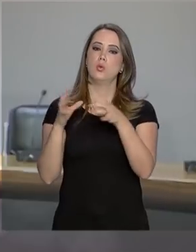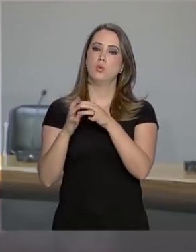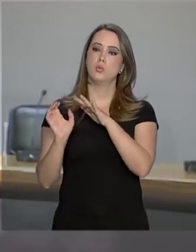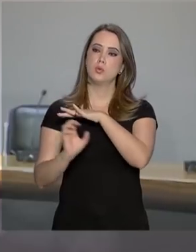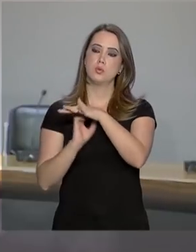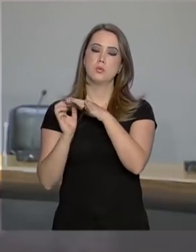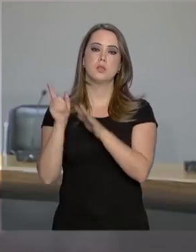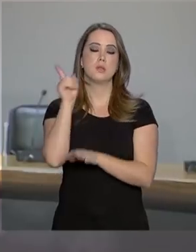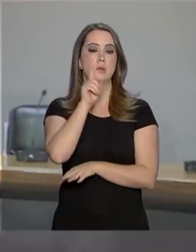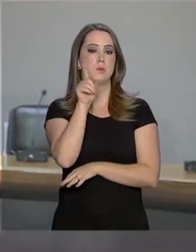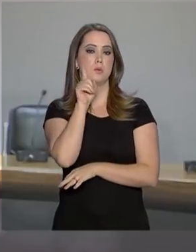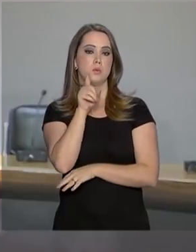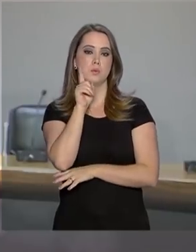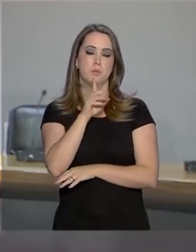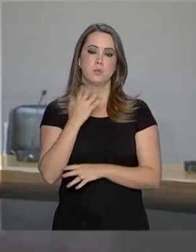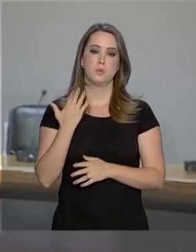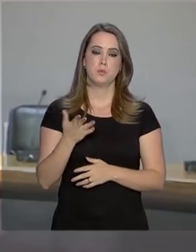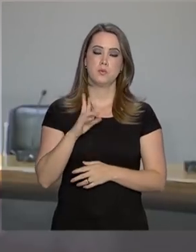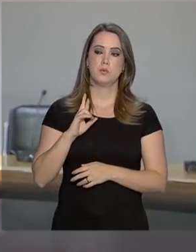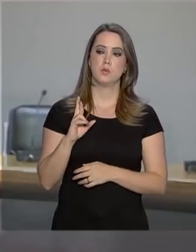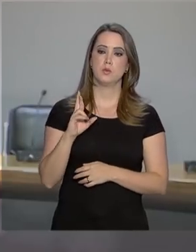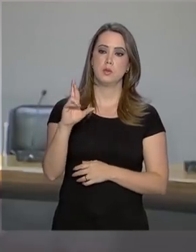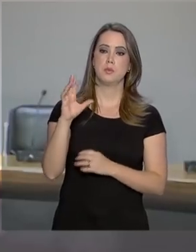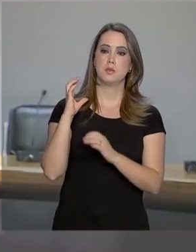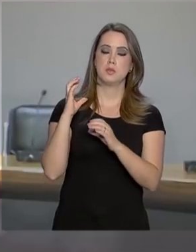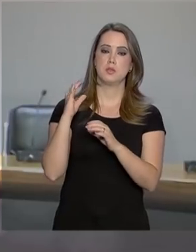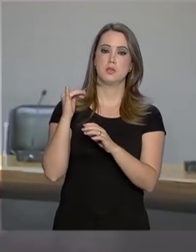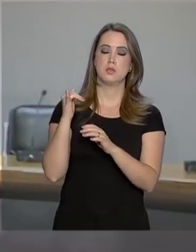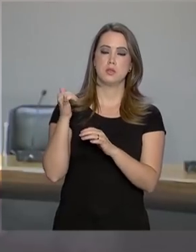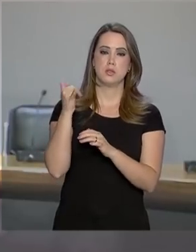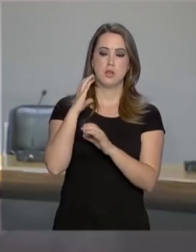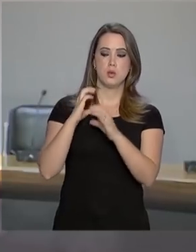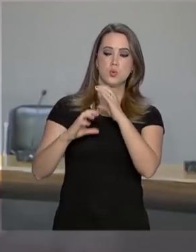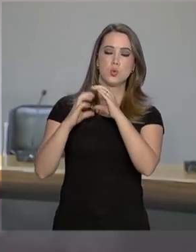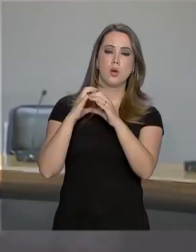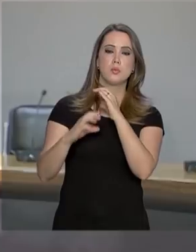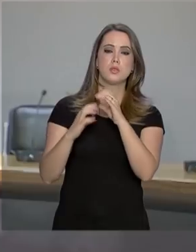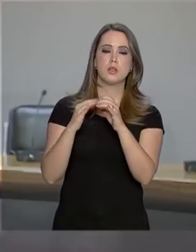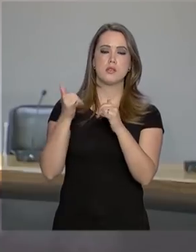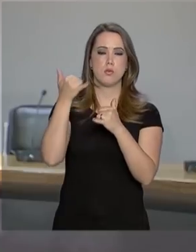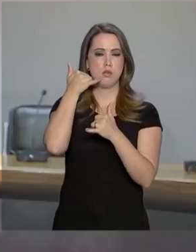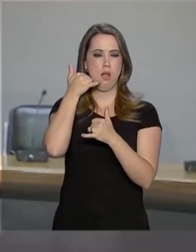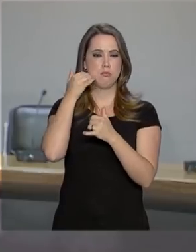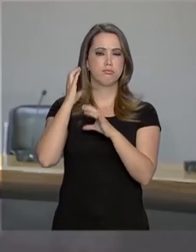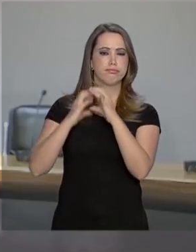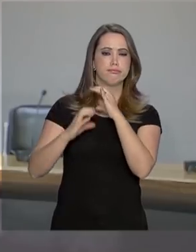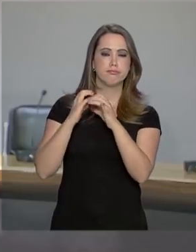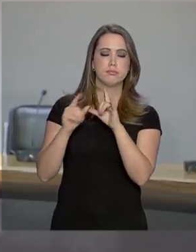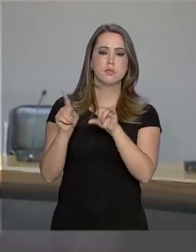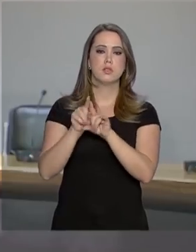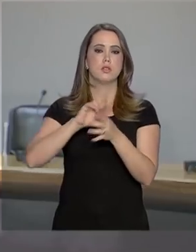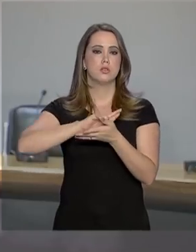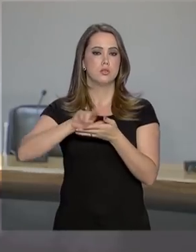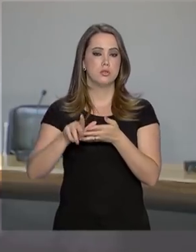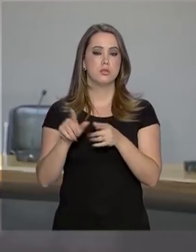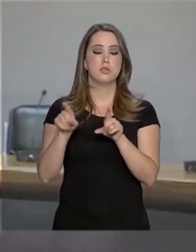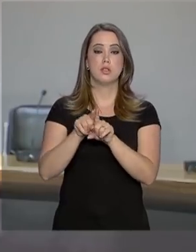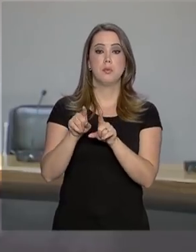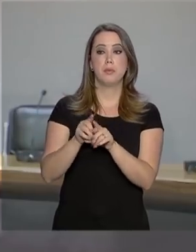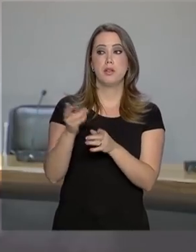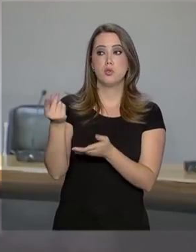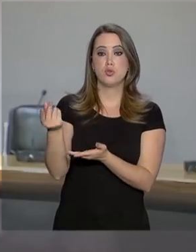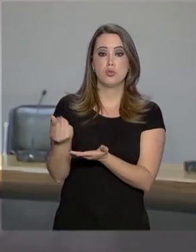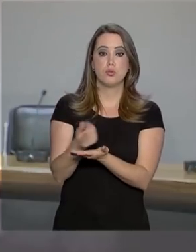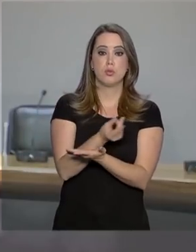Americanas como a representante de telecomunicações a ti e também de Investimentos Black Rock e mais